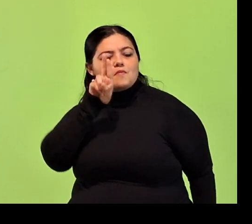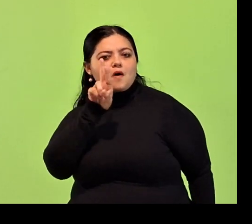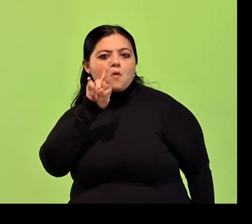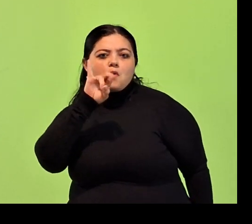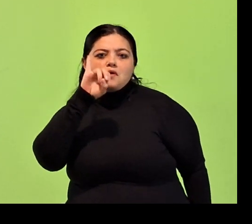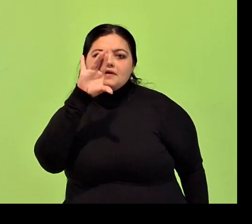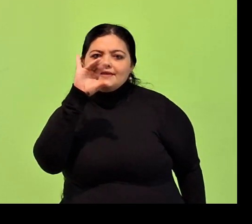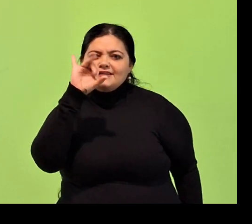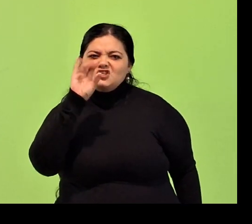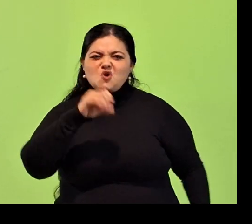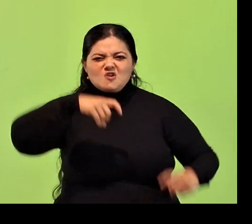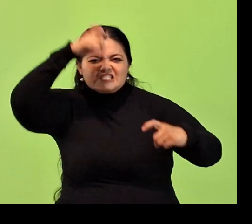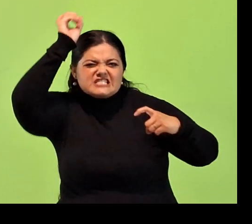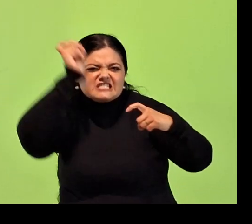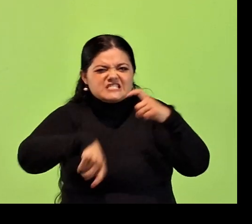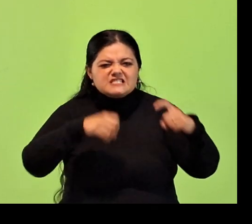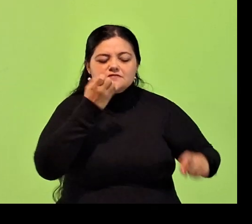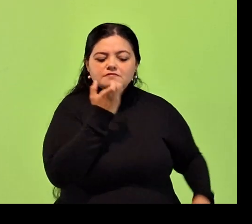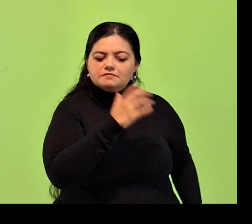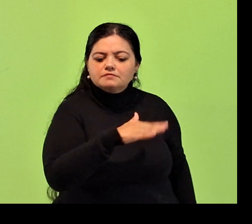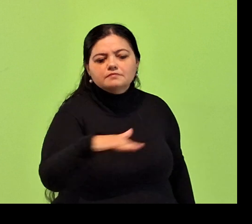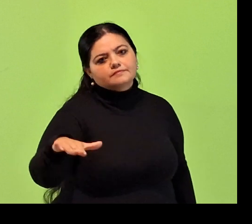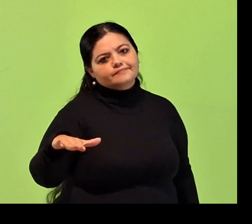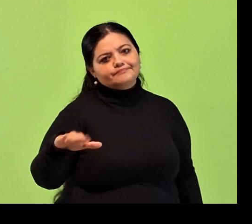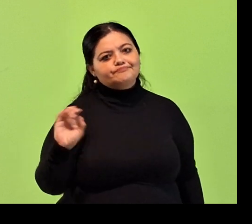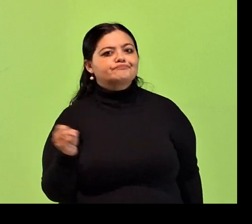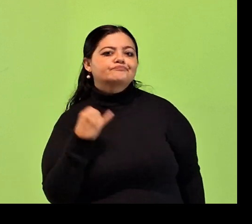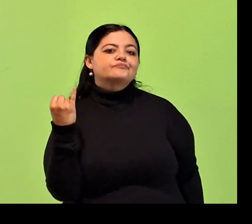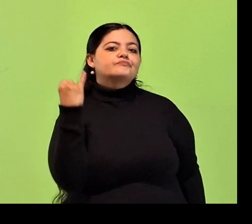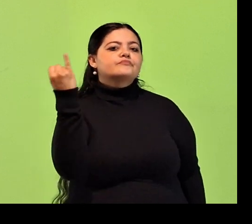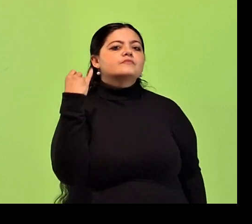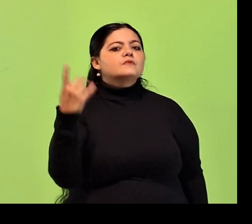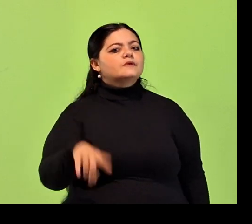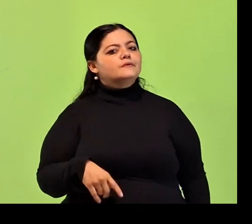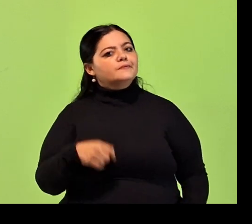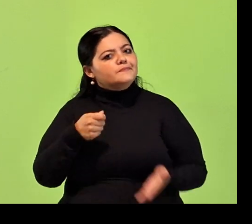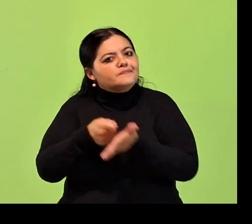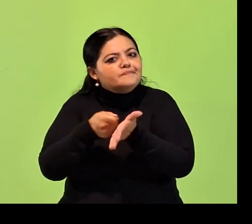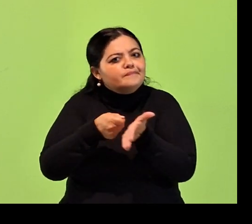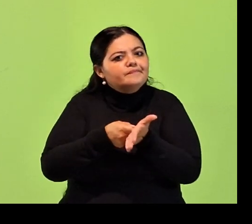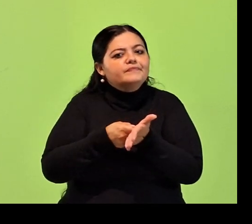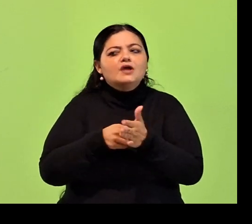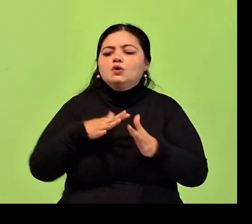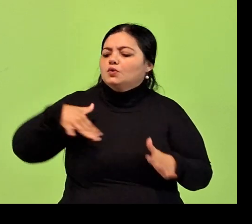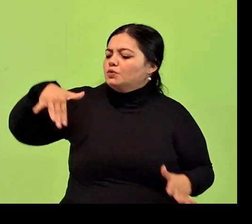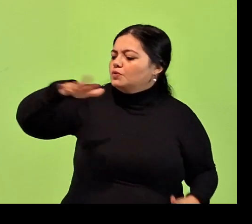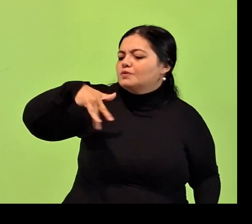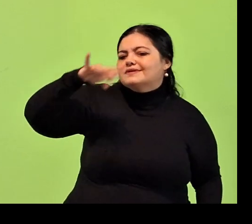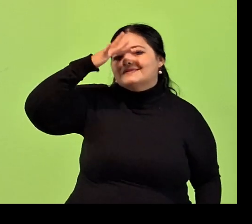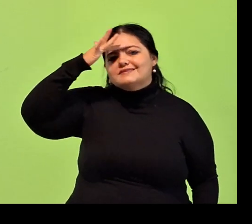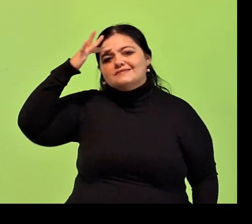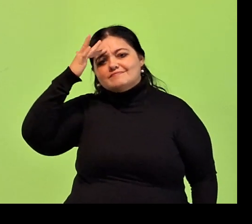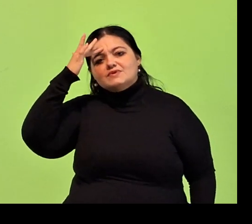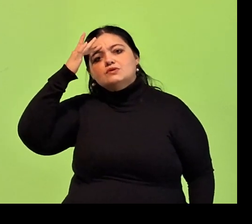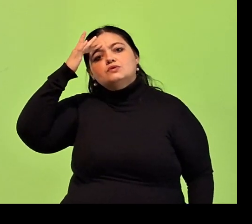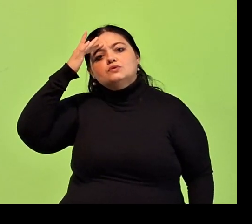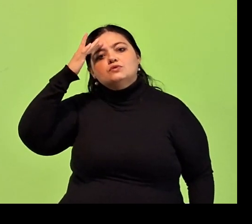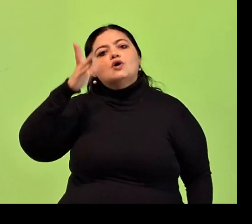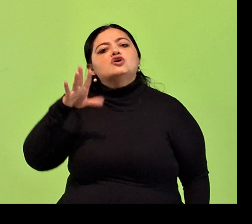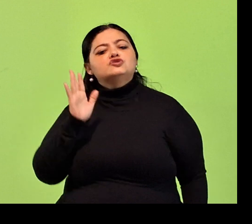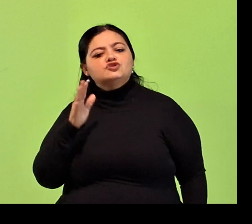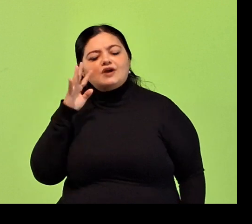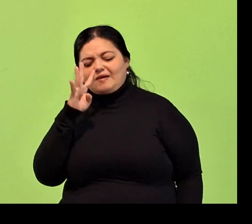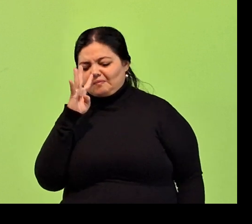de crianças. É importante reforçar, embora isso já seja de conhecimento público, todos os acusados e